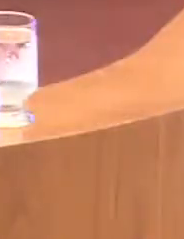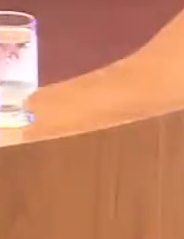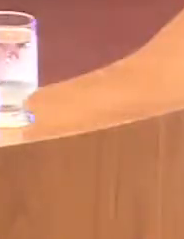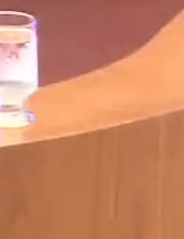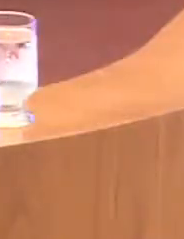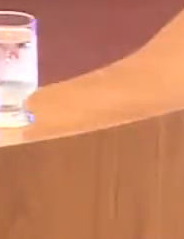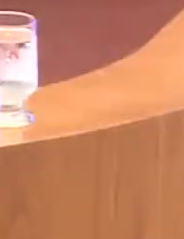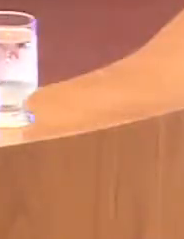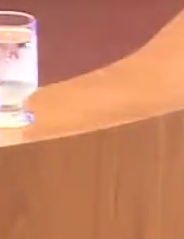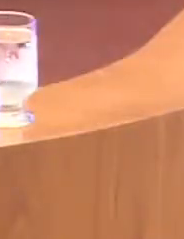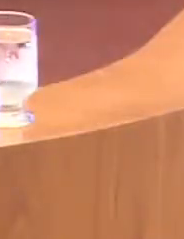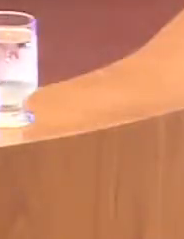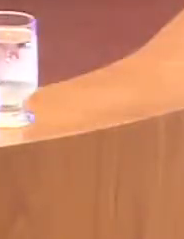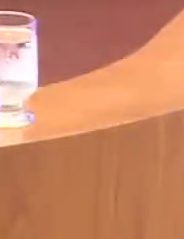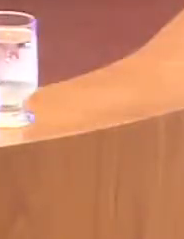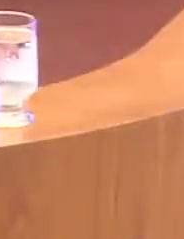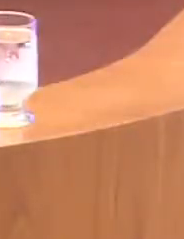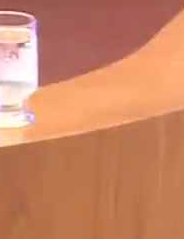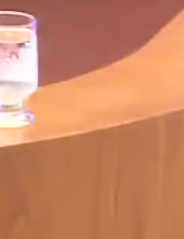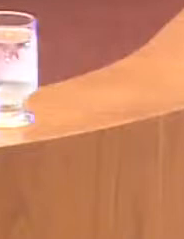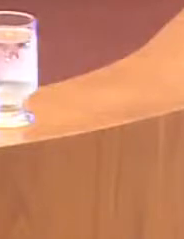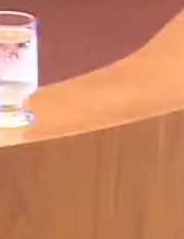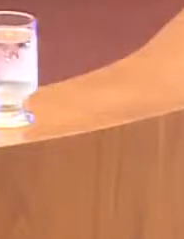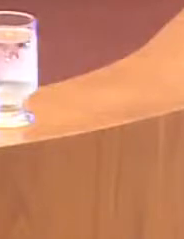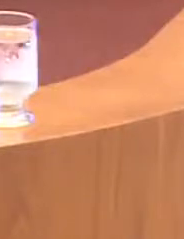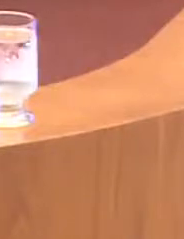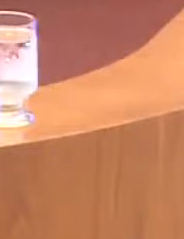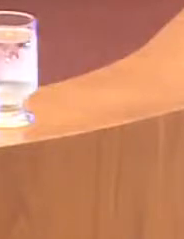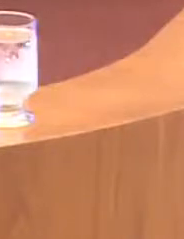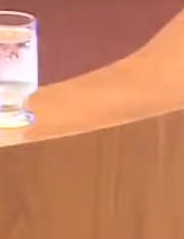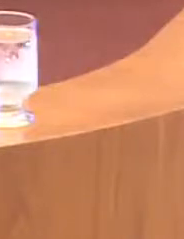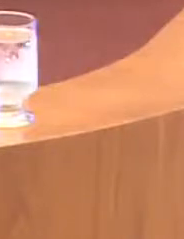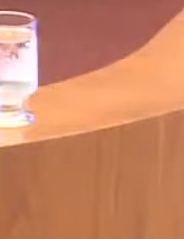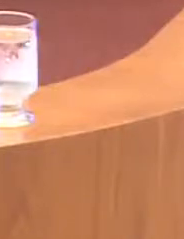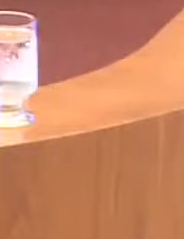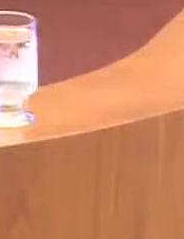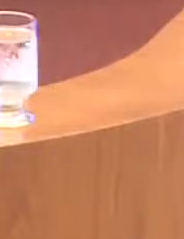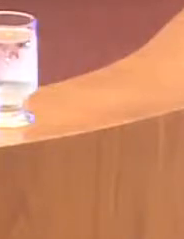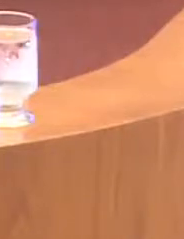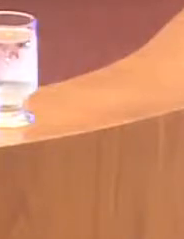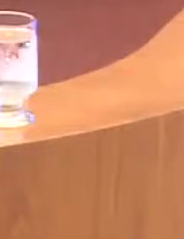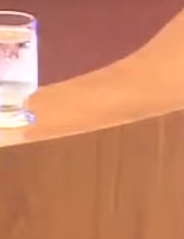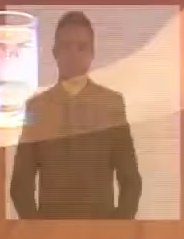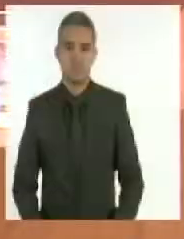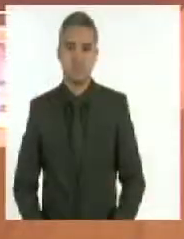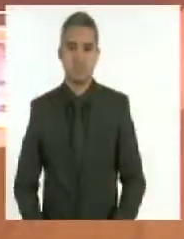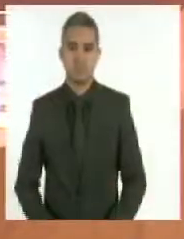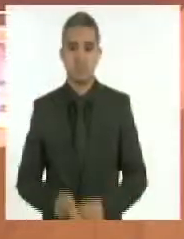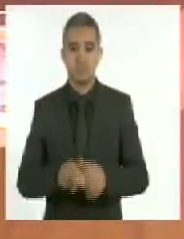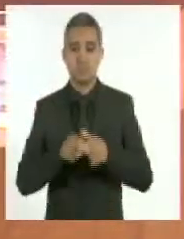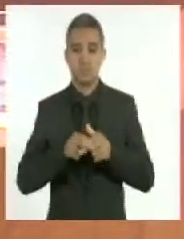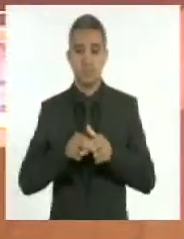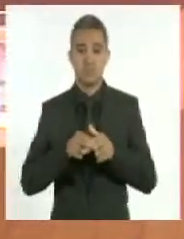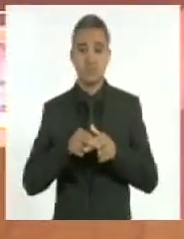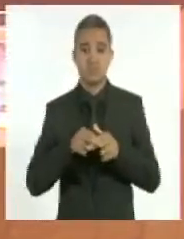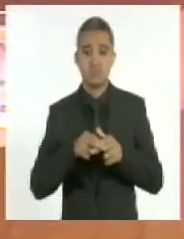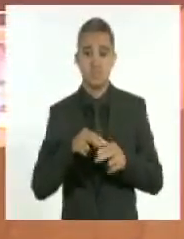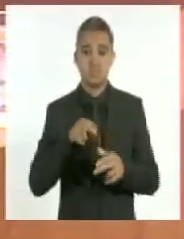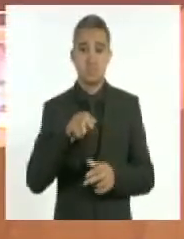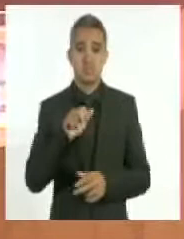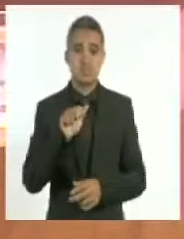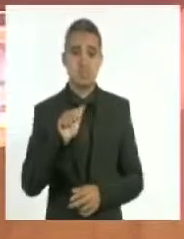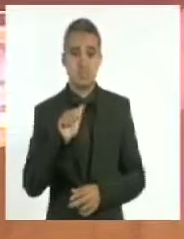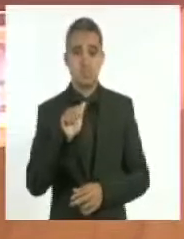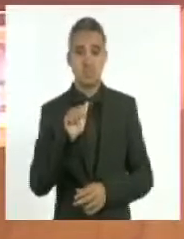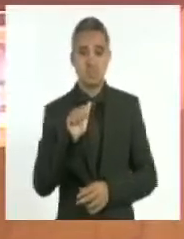estados. Só que elas continuam vigindo, ainda não foi julgado o mérito, mas o parecer da Advocacia Geral da União e da Procuradoria Geral